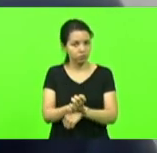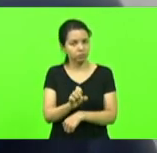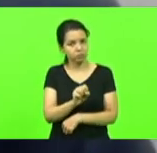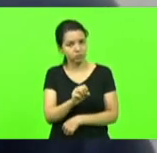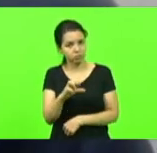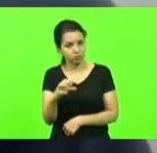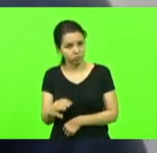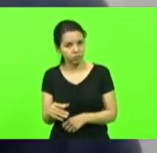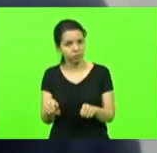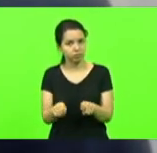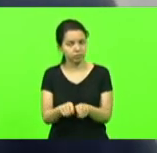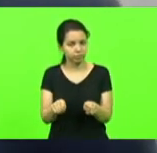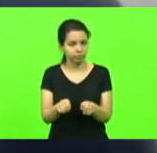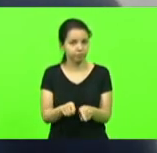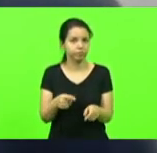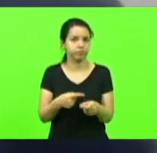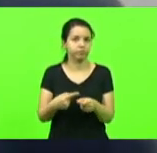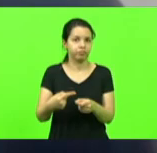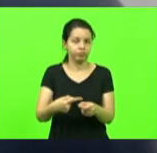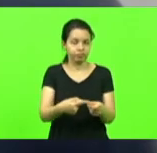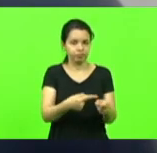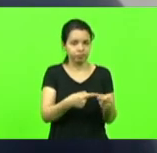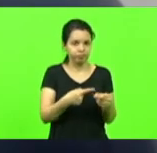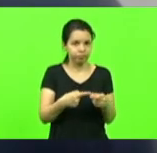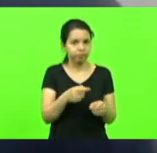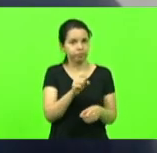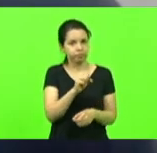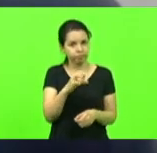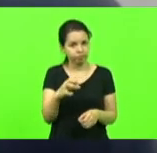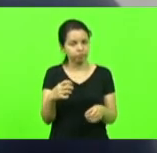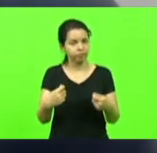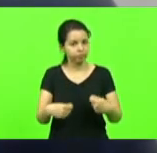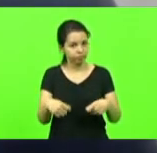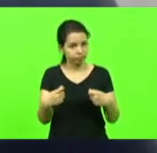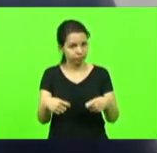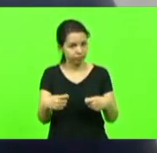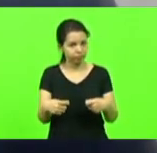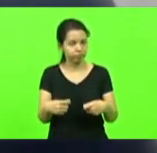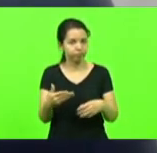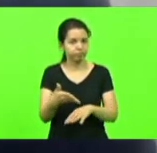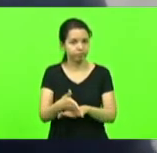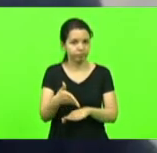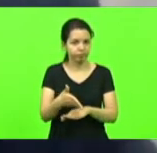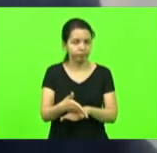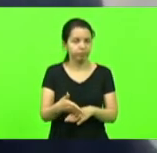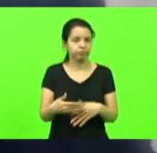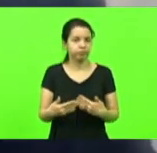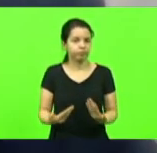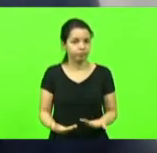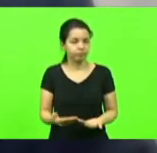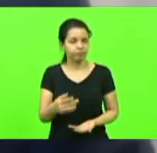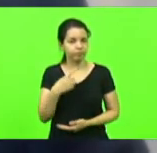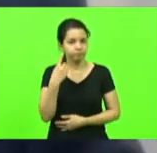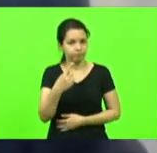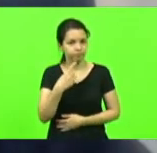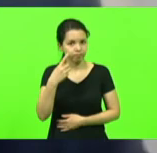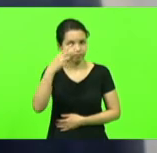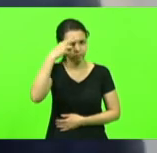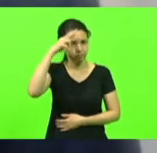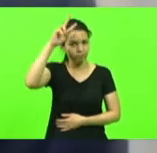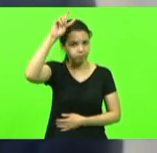os municípios catarinenses também nessa empreitada. E aí, deputado Vicente,